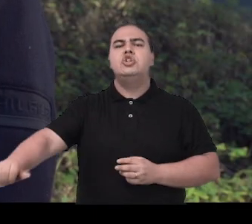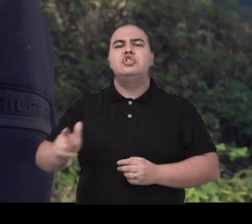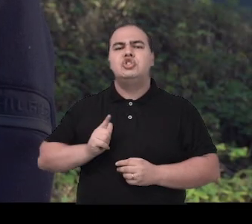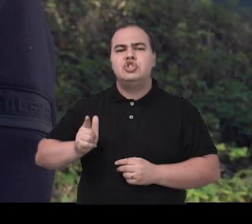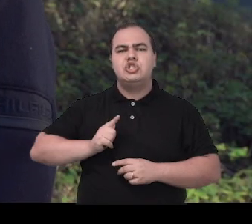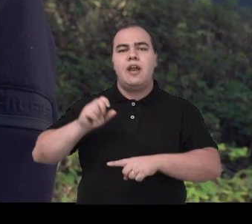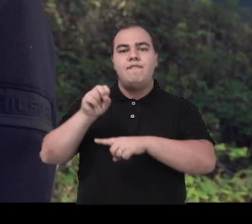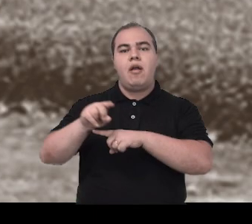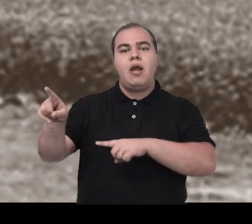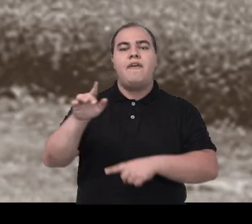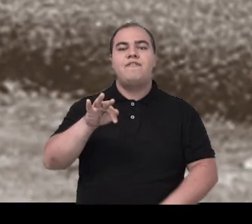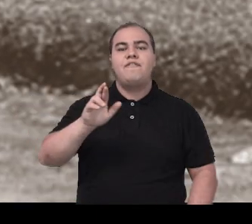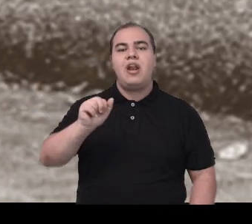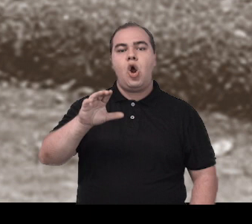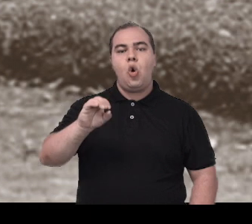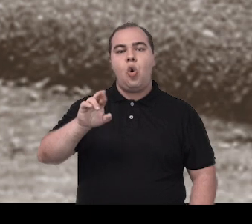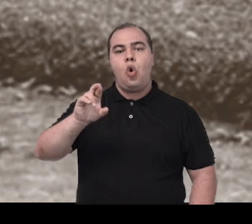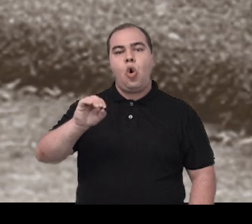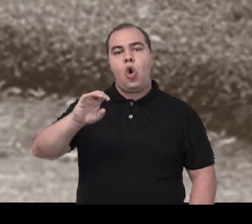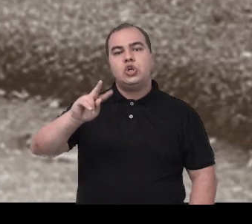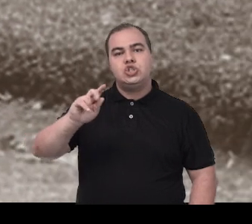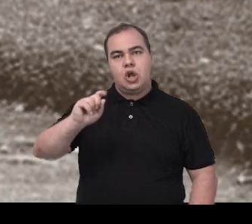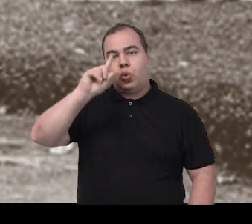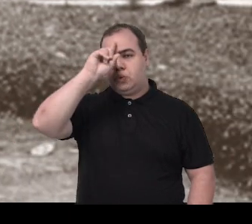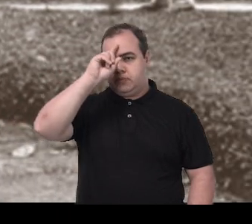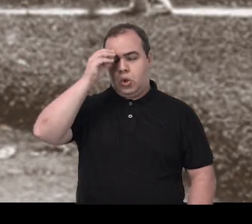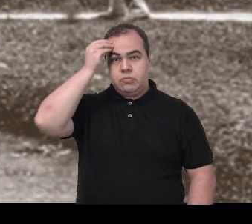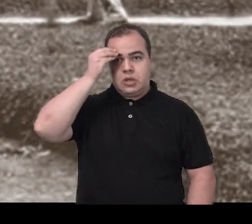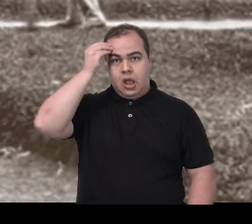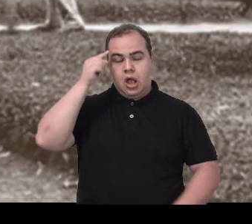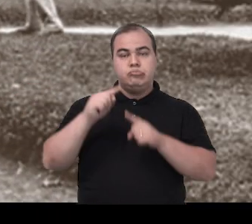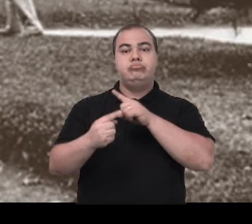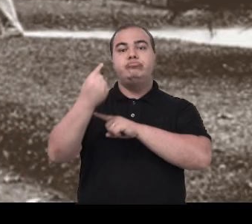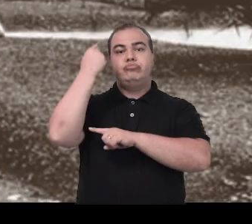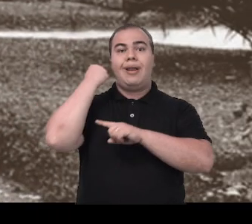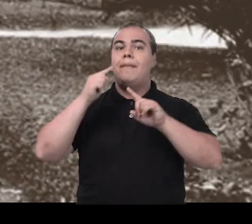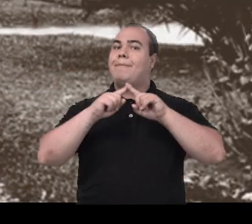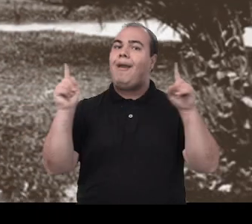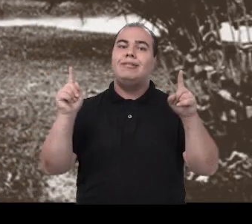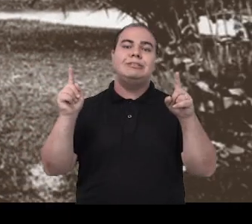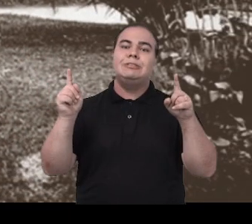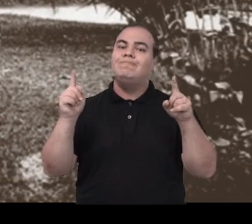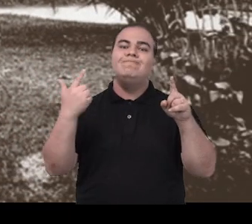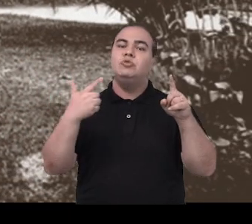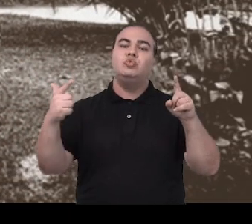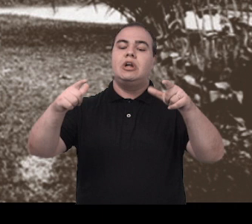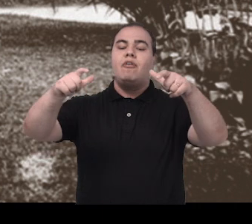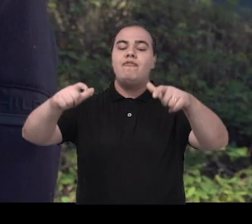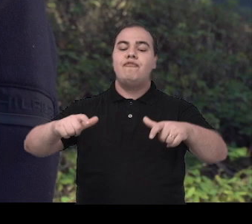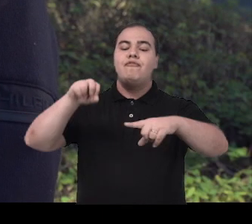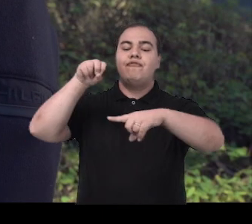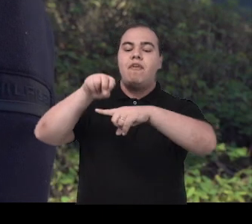dos lugares citados e dos pacientes. Que era um hospital psiquiátrico da ocasião, mas nem sempre